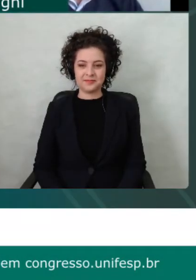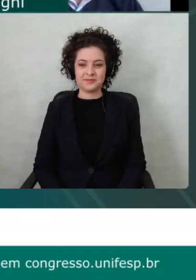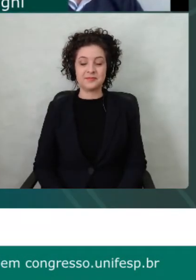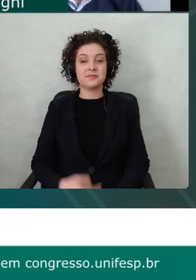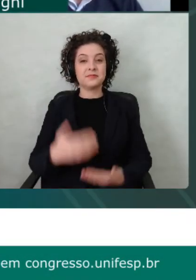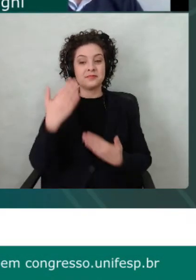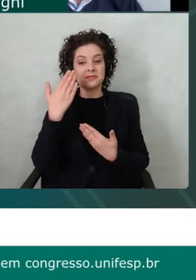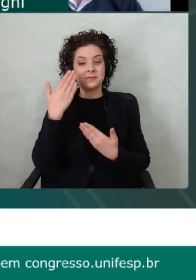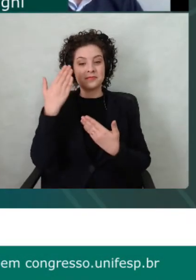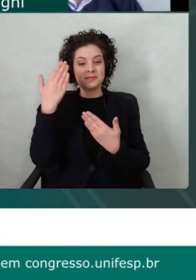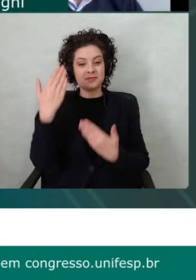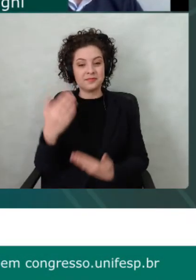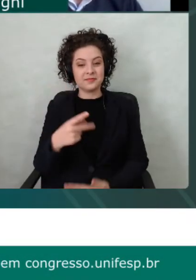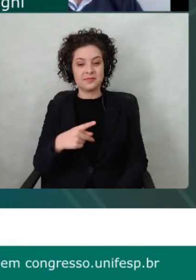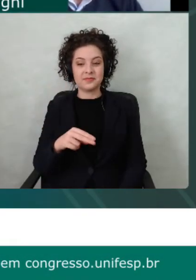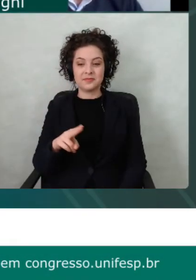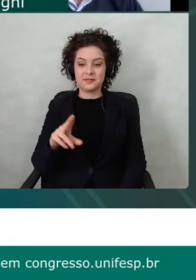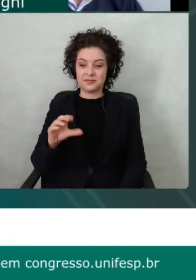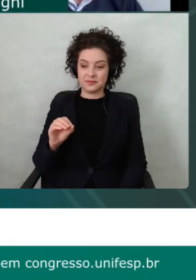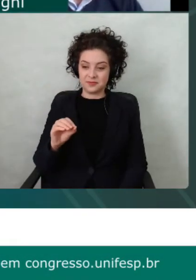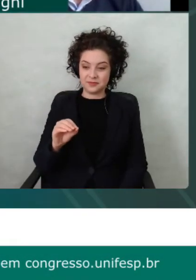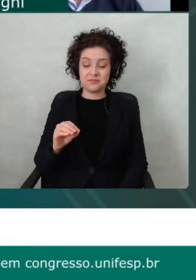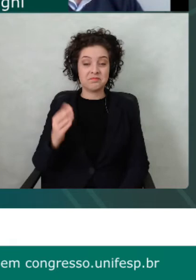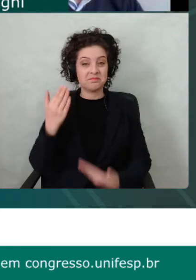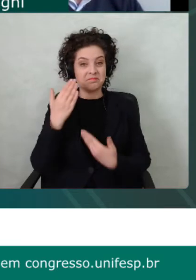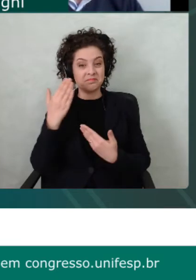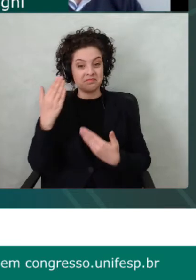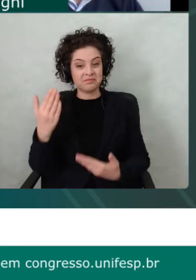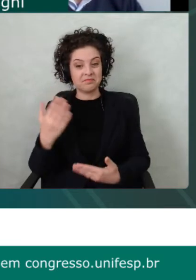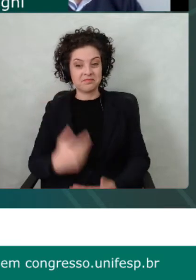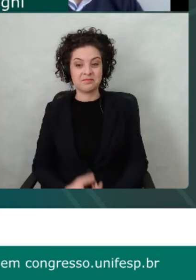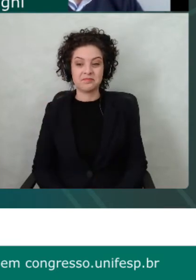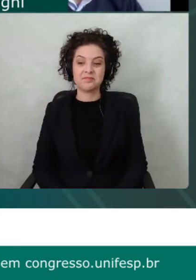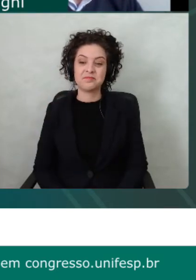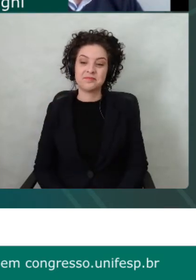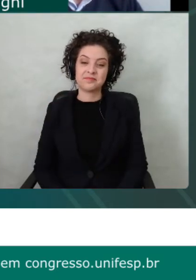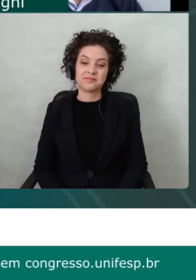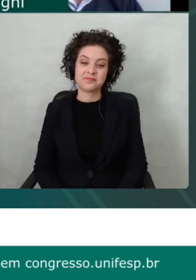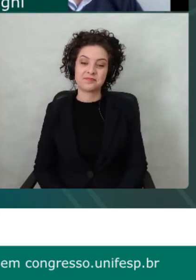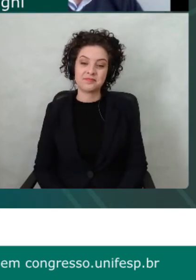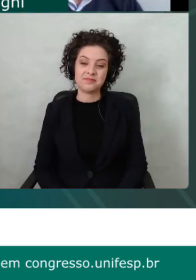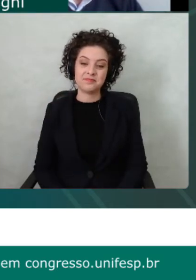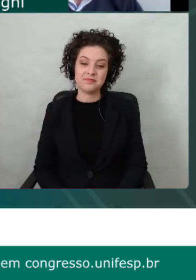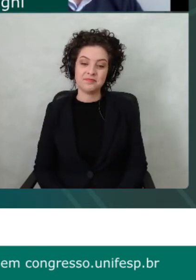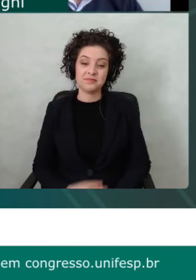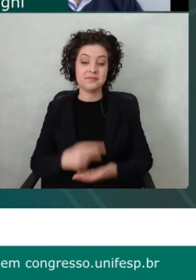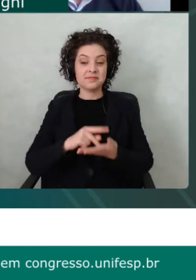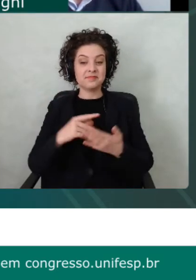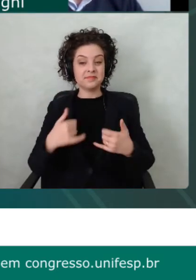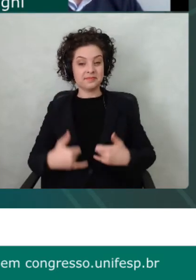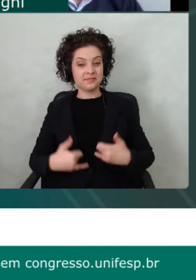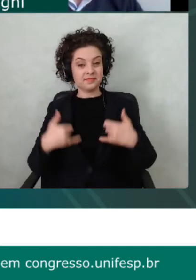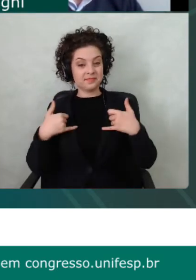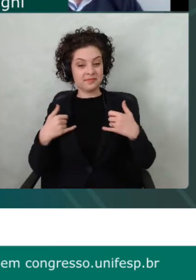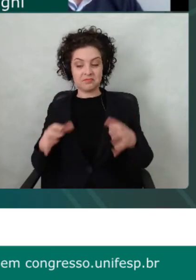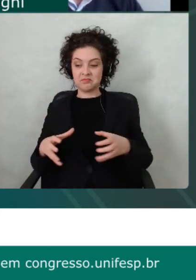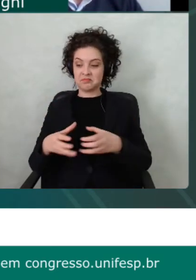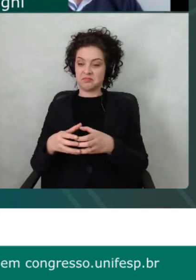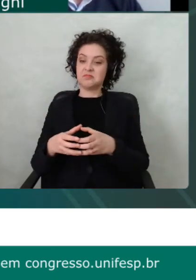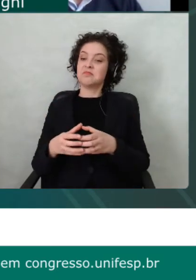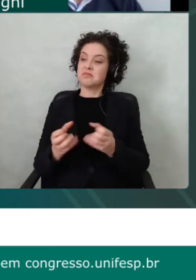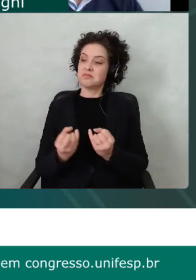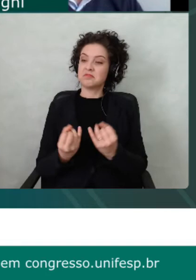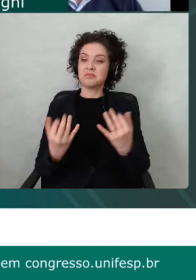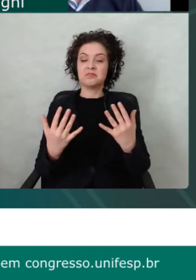Obrigado, Paulo. Nós temos realmente um orgulho enorme dessa equipe multiprofissional da linha de frente